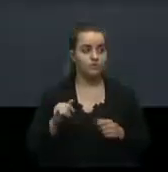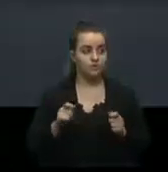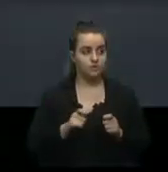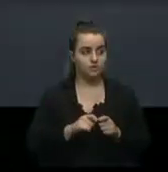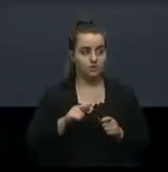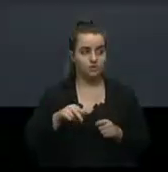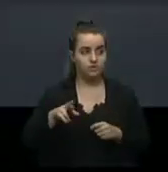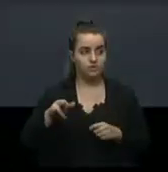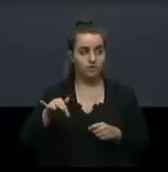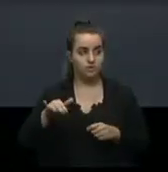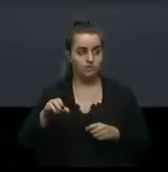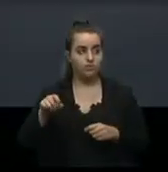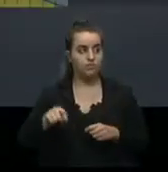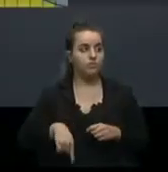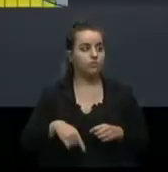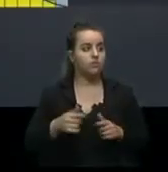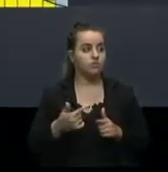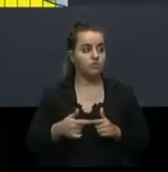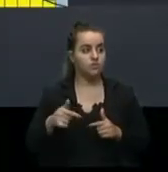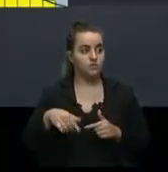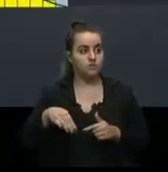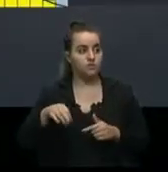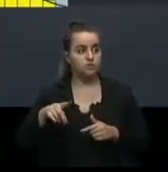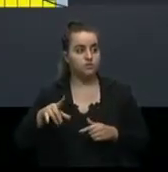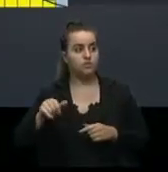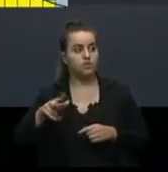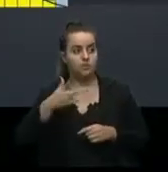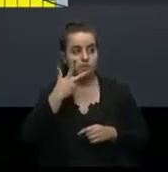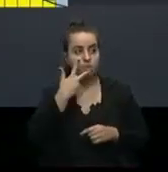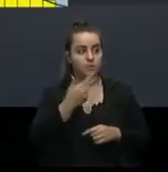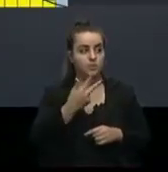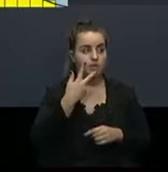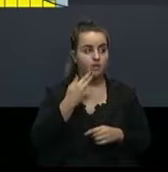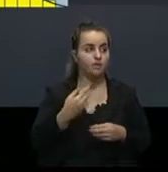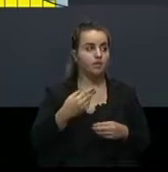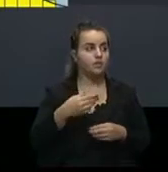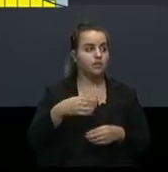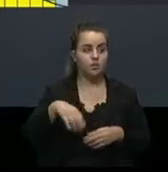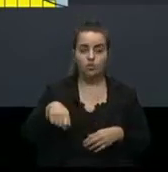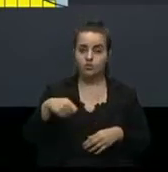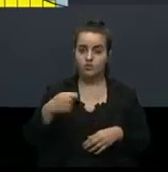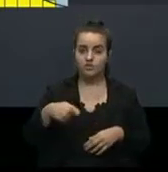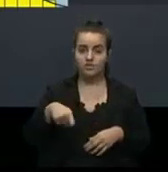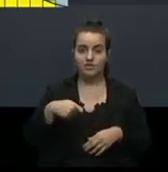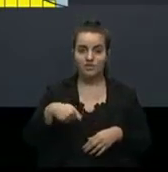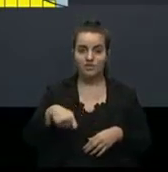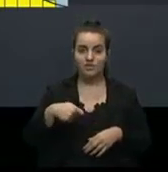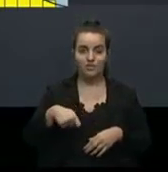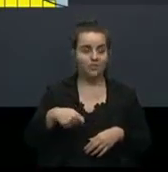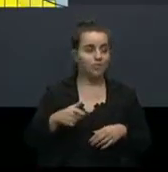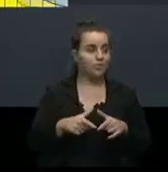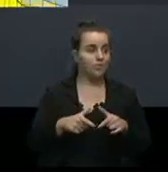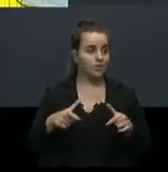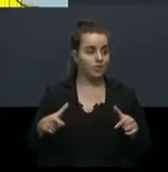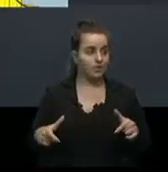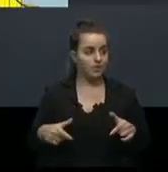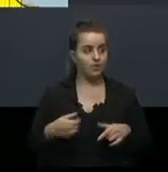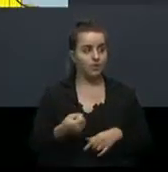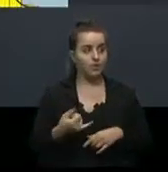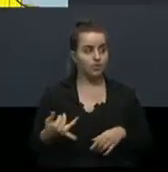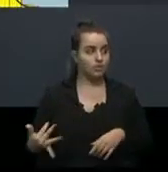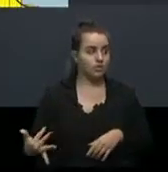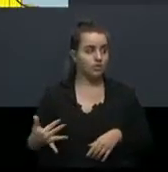um gráfico com a distribuição dessas médias, ele vai se parecer com a forma de sino. E quanto maior a amostra e o número